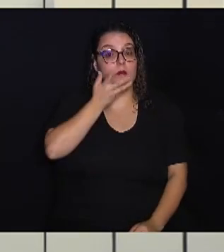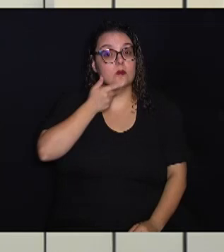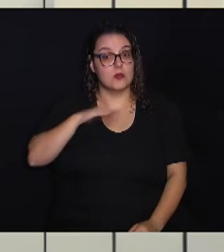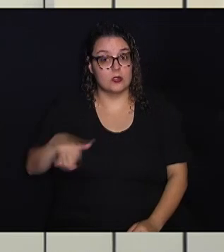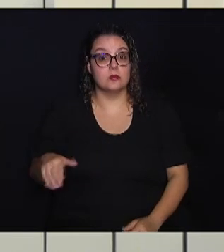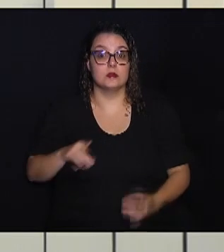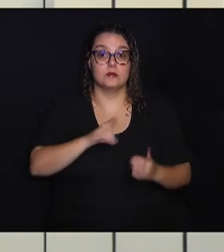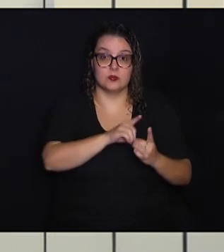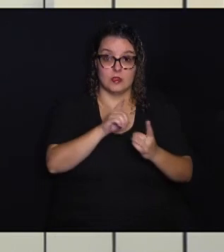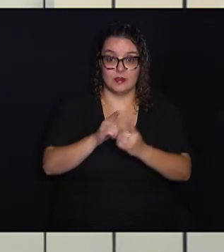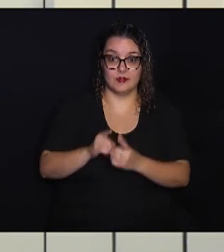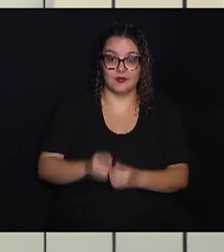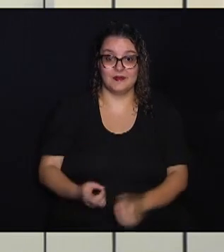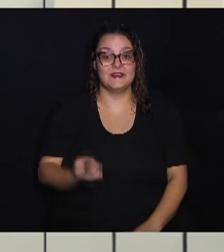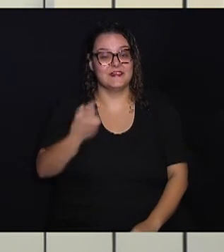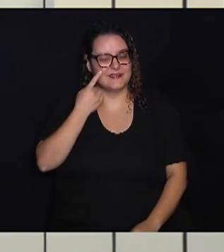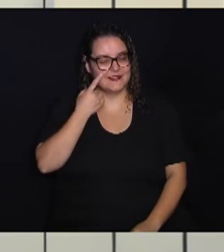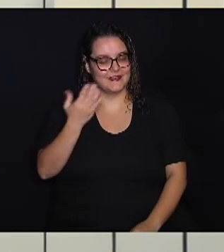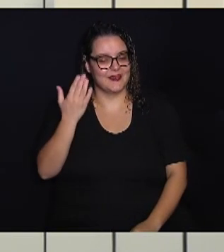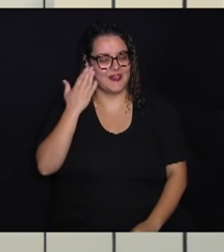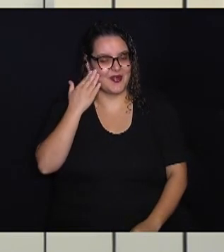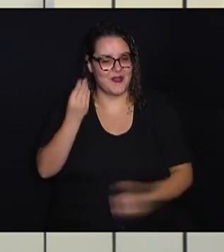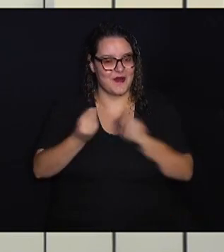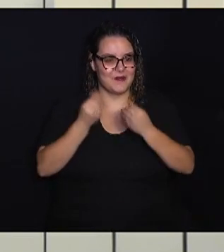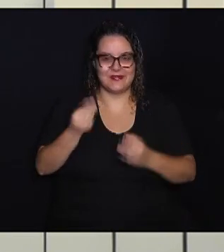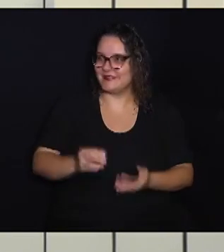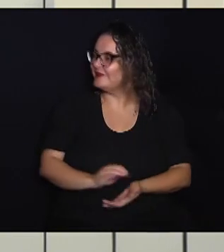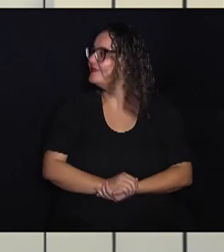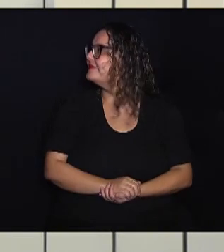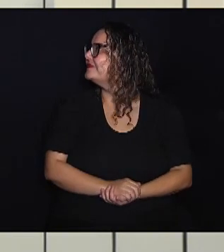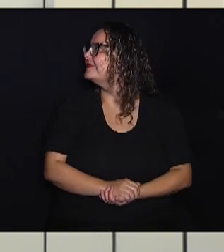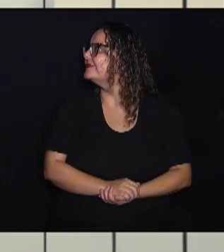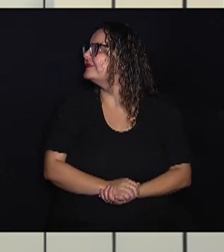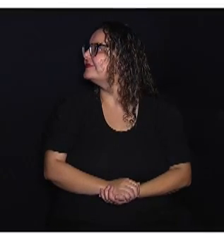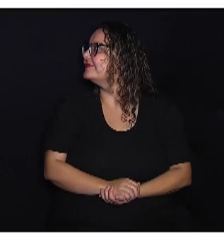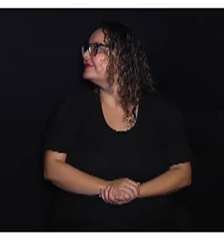por atendimento. Saiba como colaborar.